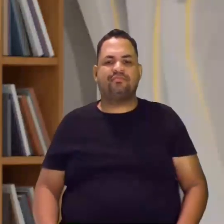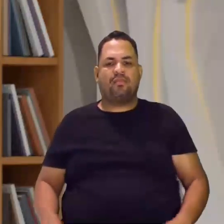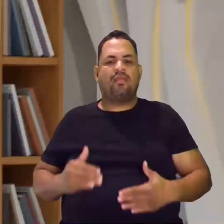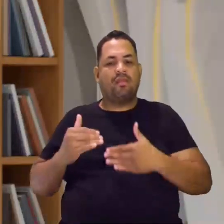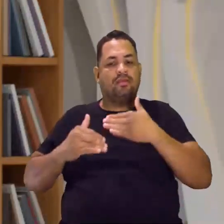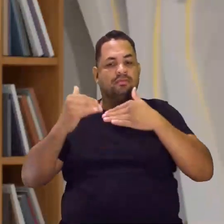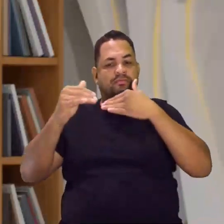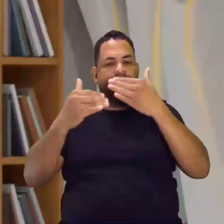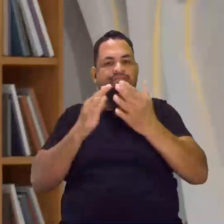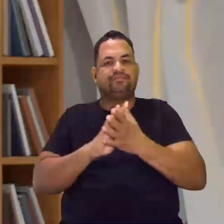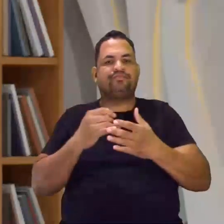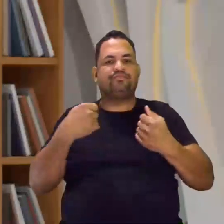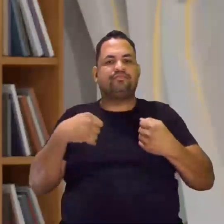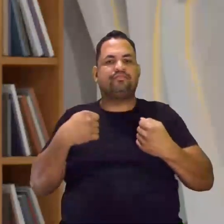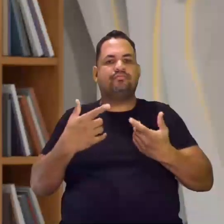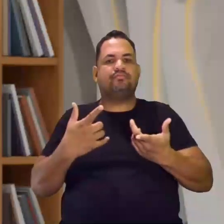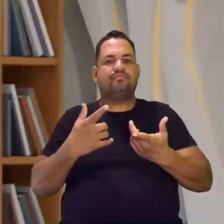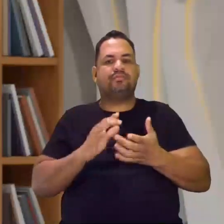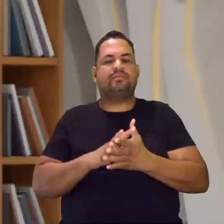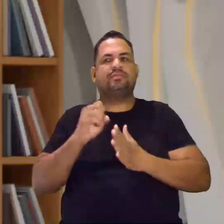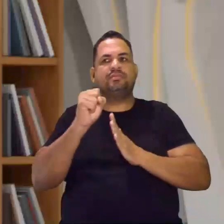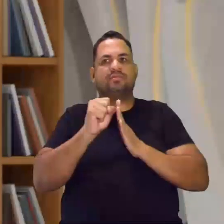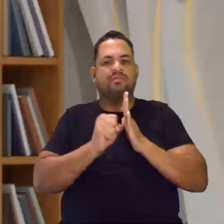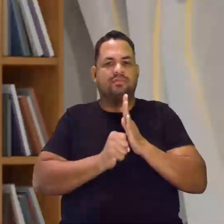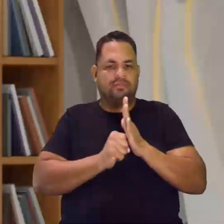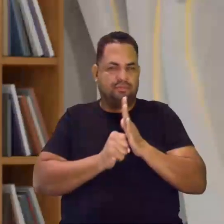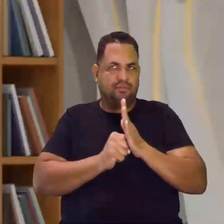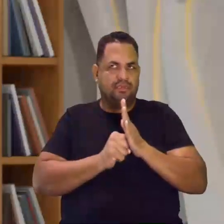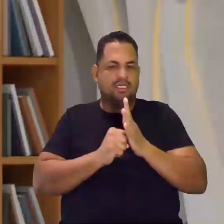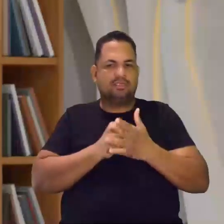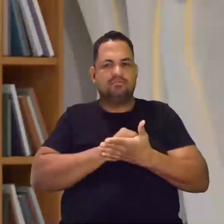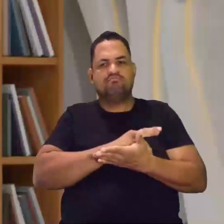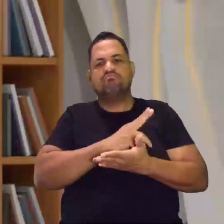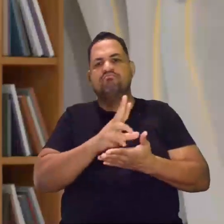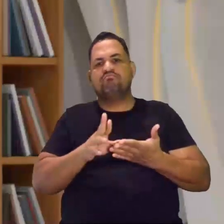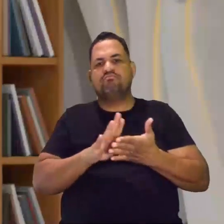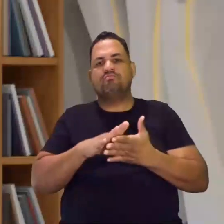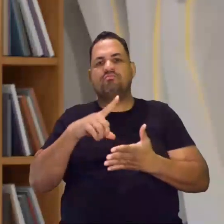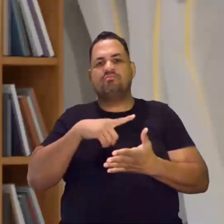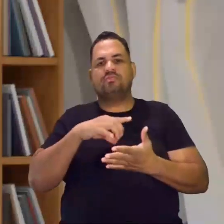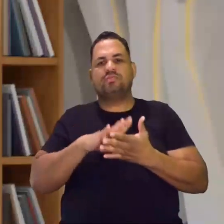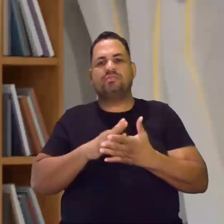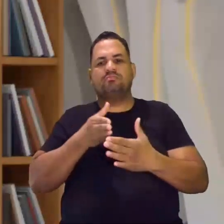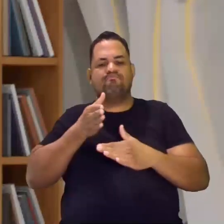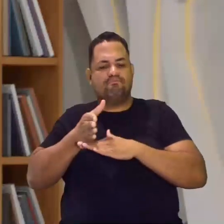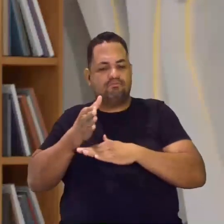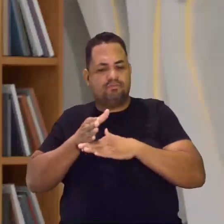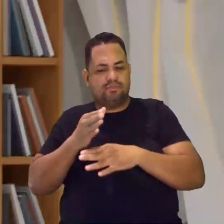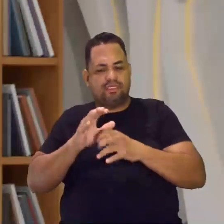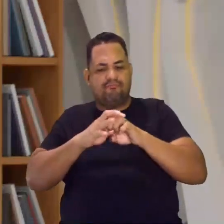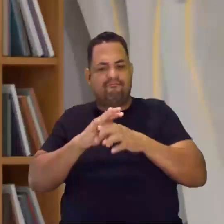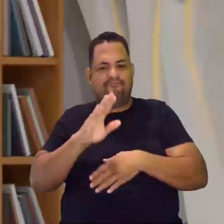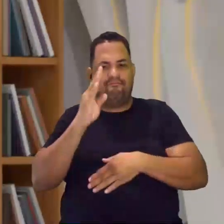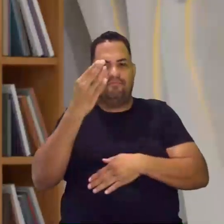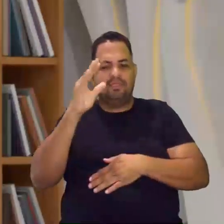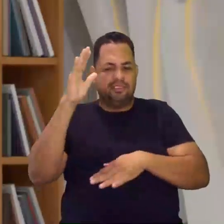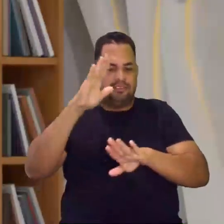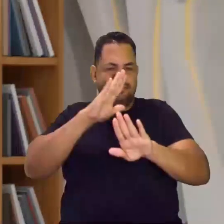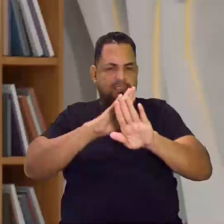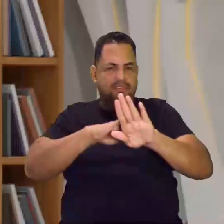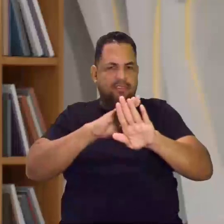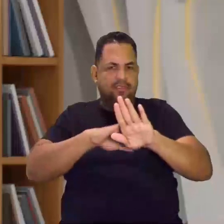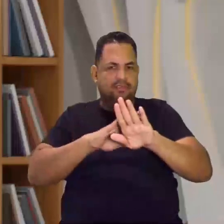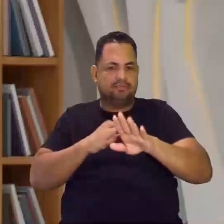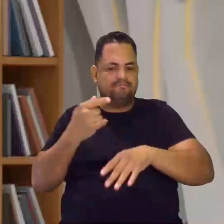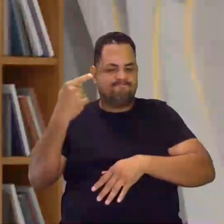de tal modo que a gente precisa de muitos séculos, já que foram muitos séculos colocando essa falsa consciência, ou seja, essa ideologia